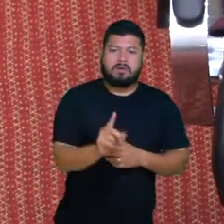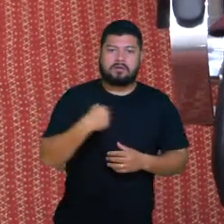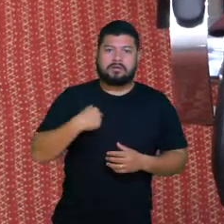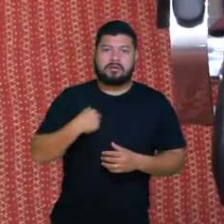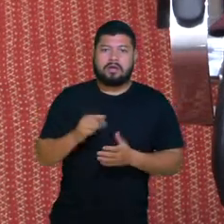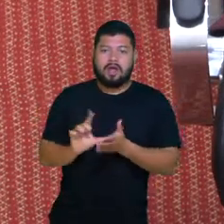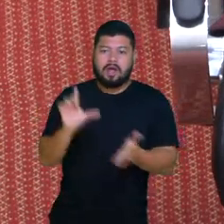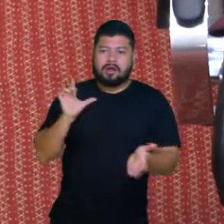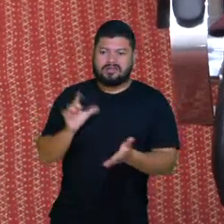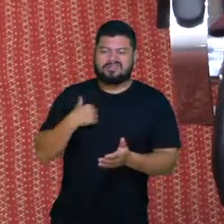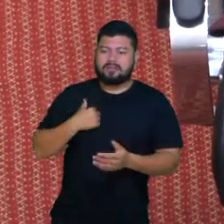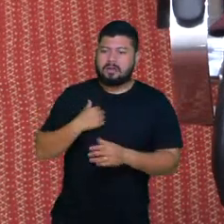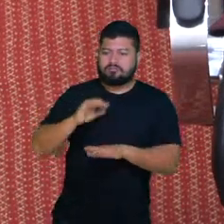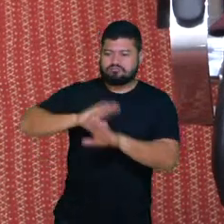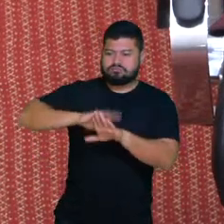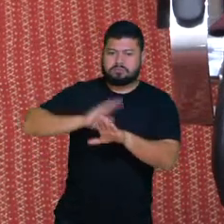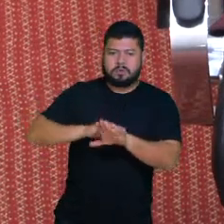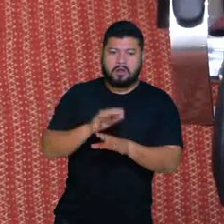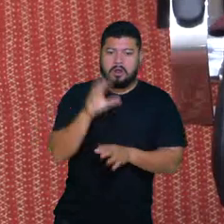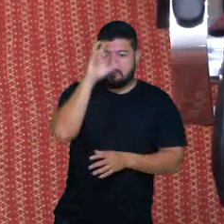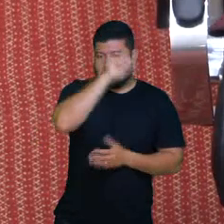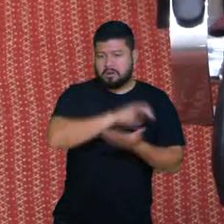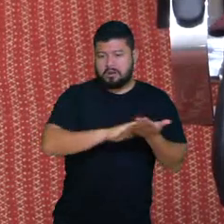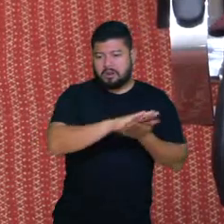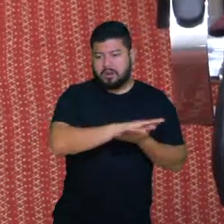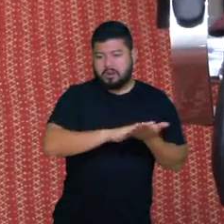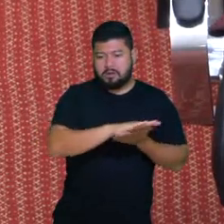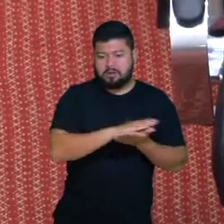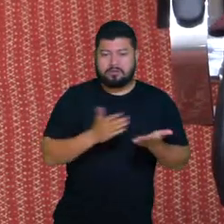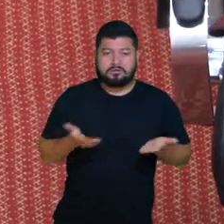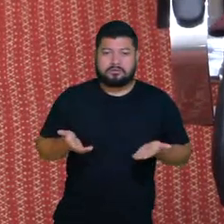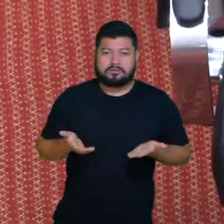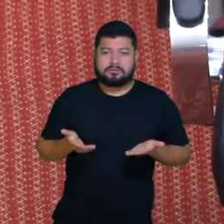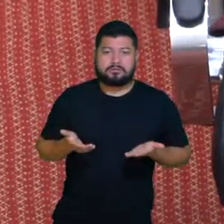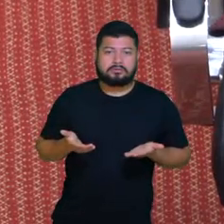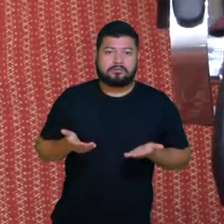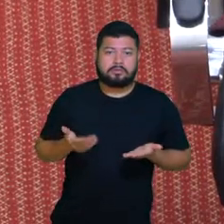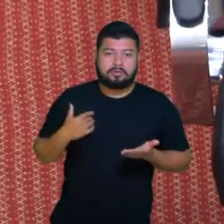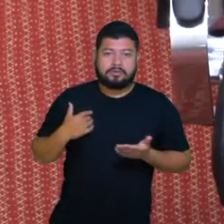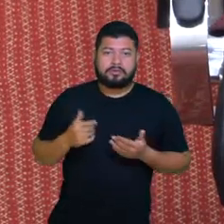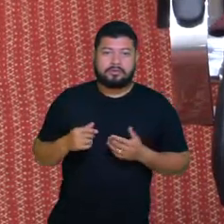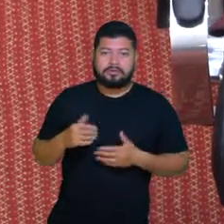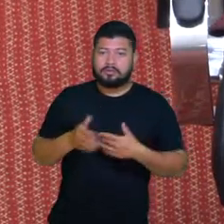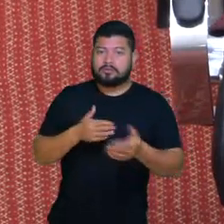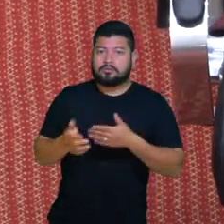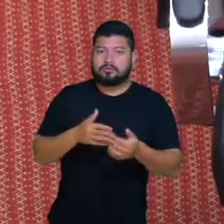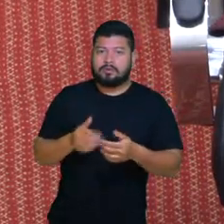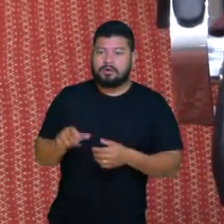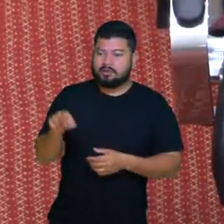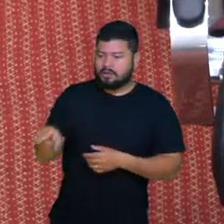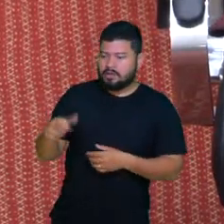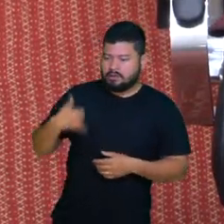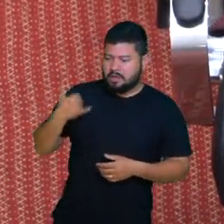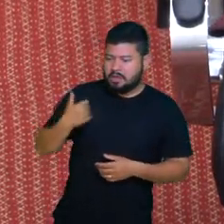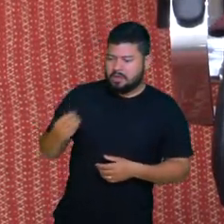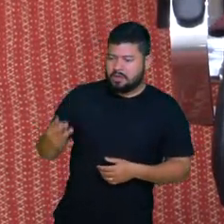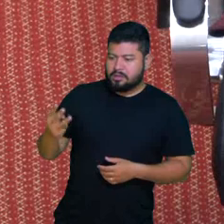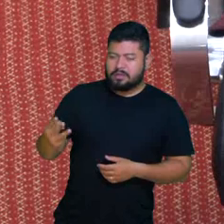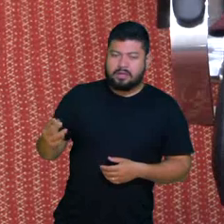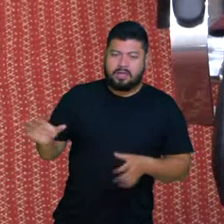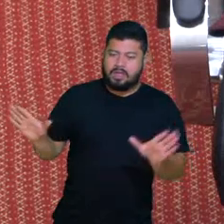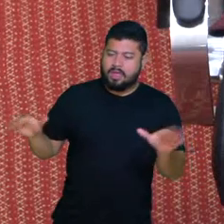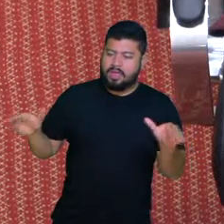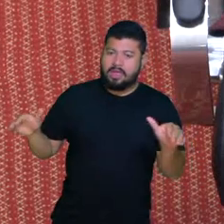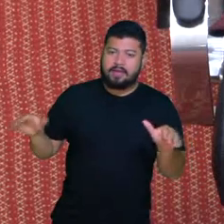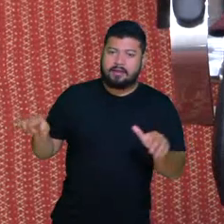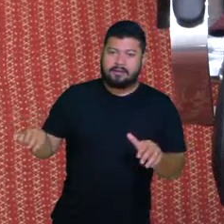sei então a gente não pode ir pra frente de ninguém não interessa que o anjo tenha 3 anos o Anjo